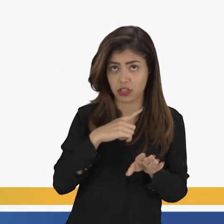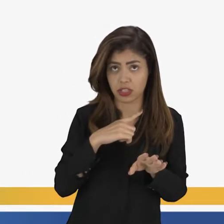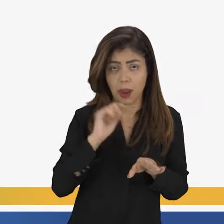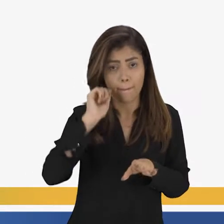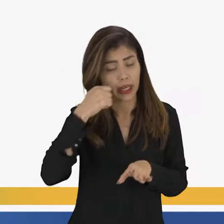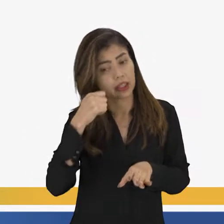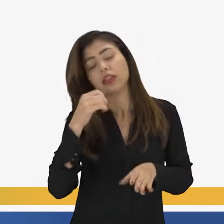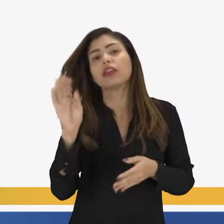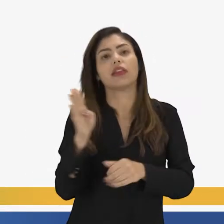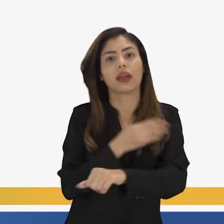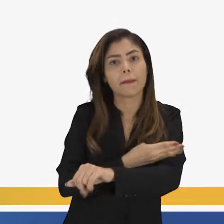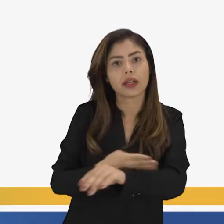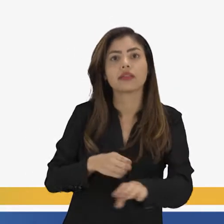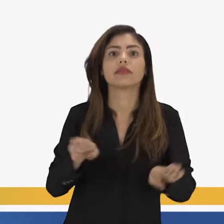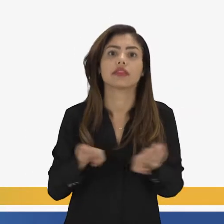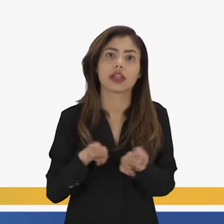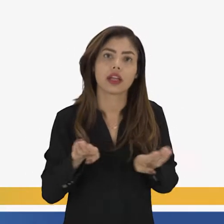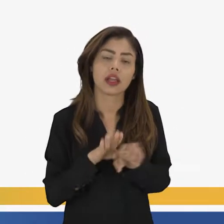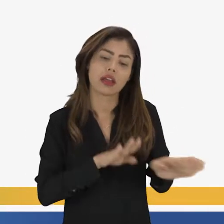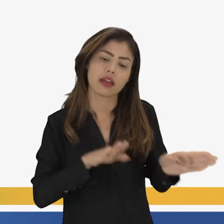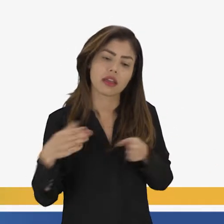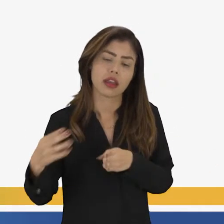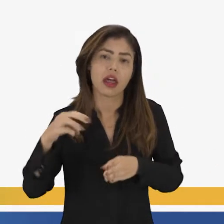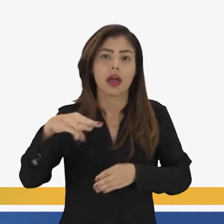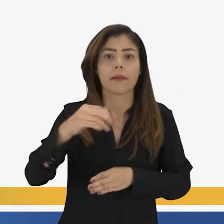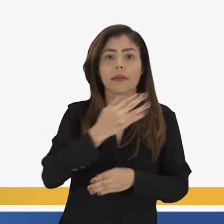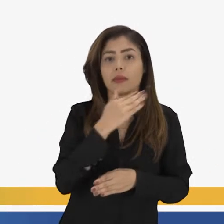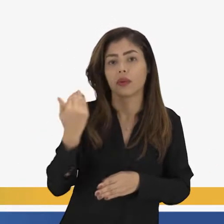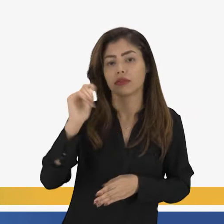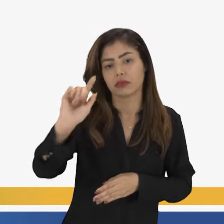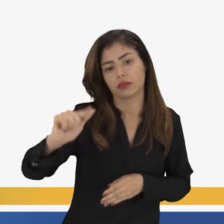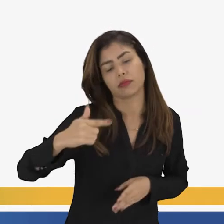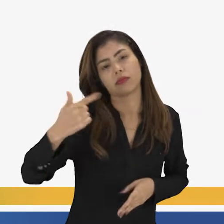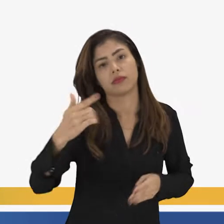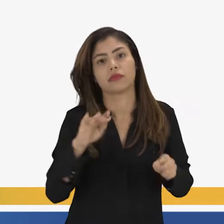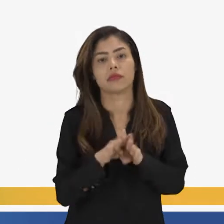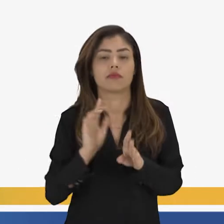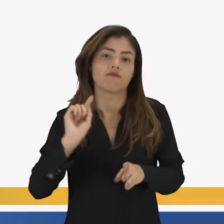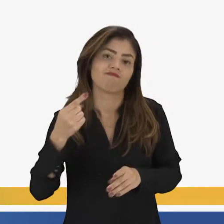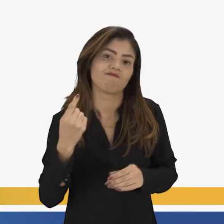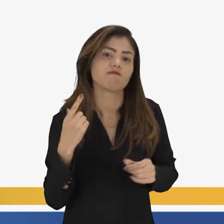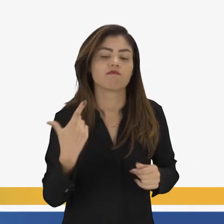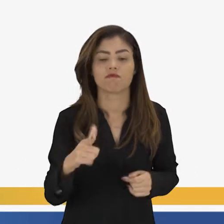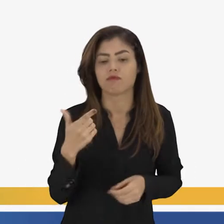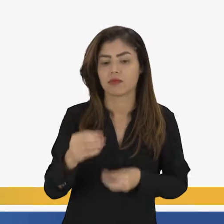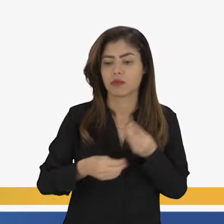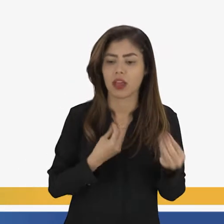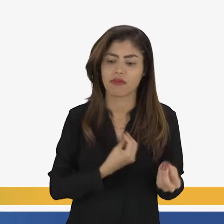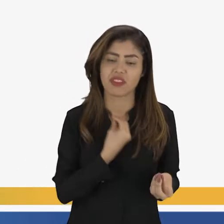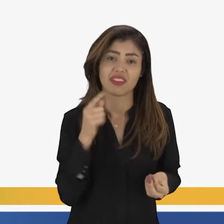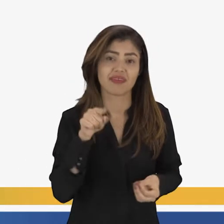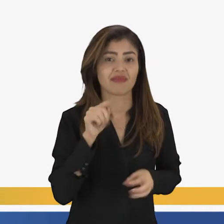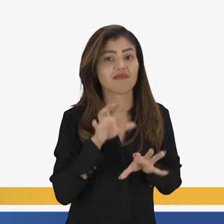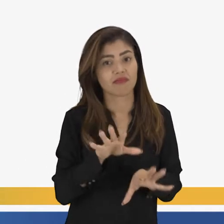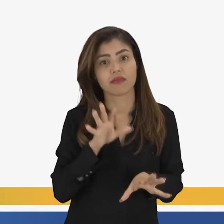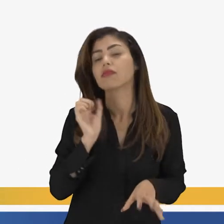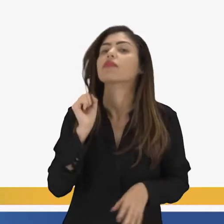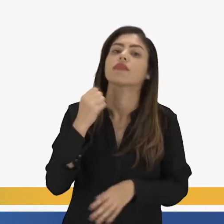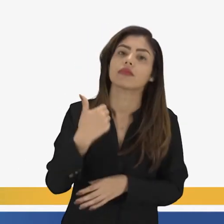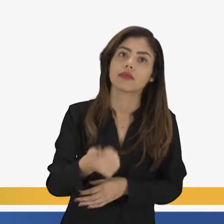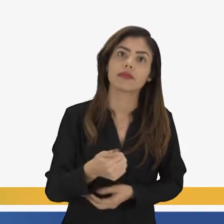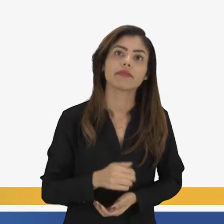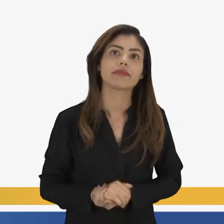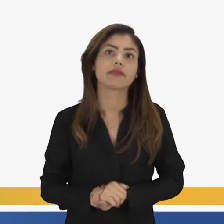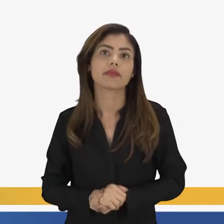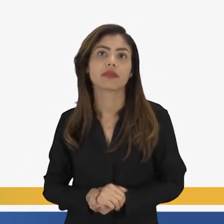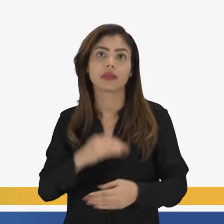branco faz aí a menção após a morte da artista, né? Como se ela já não estivesse aí mais com vida nessa obra, certo?